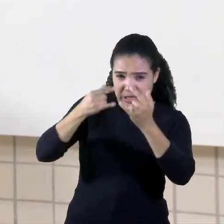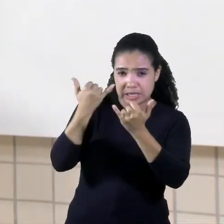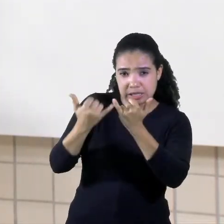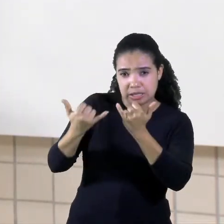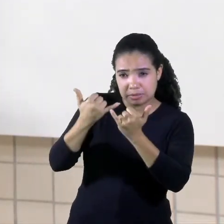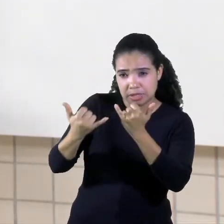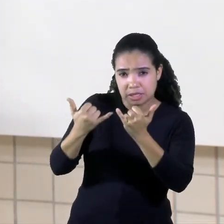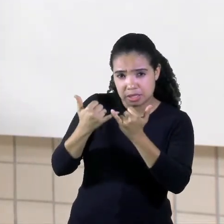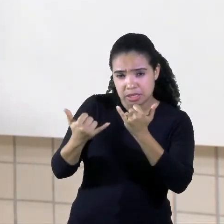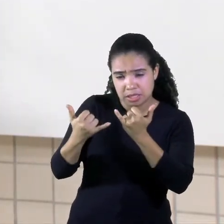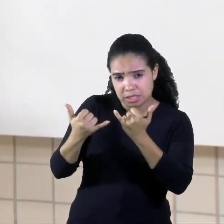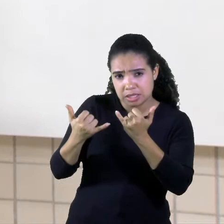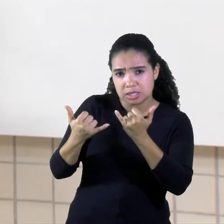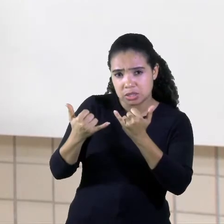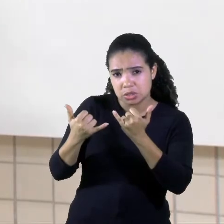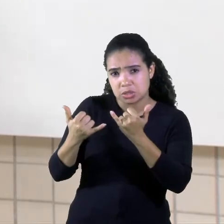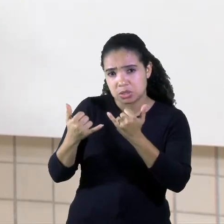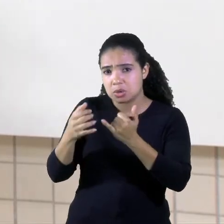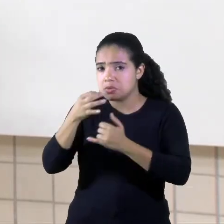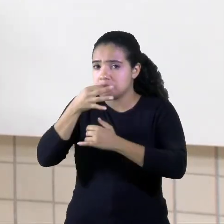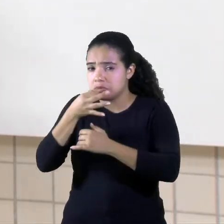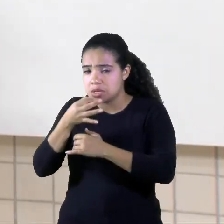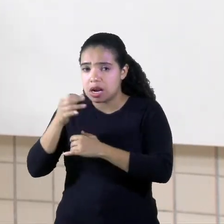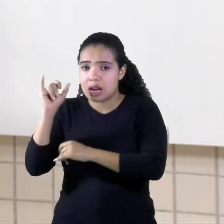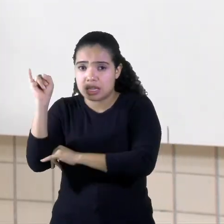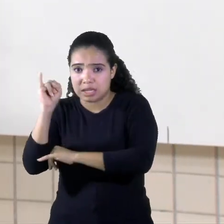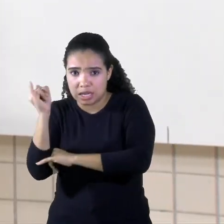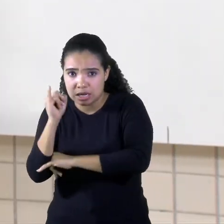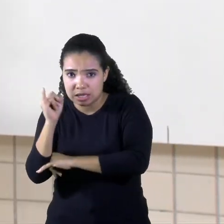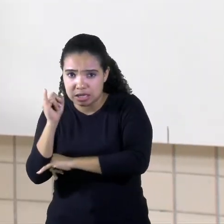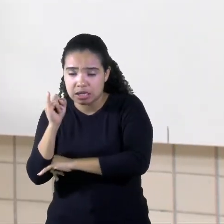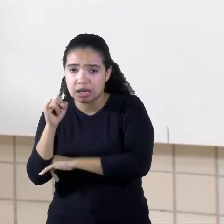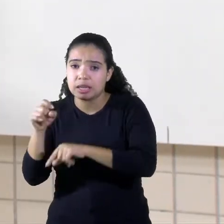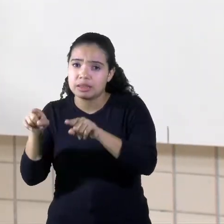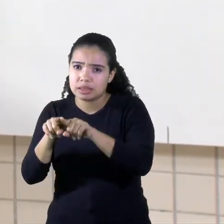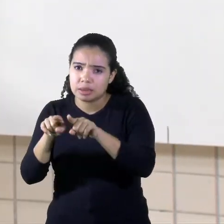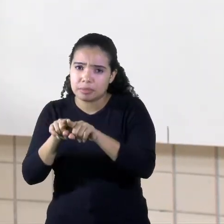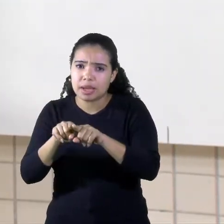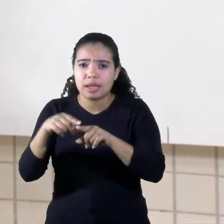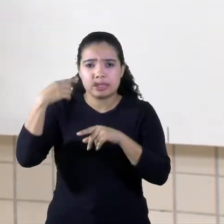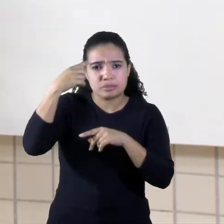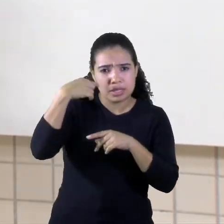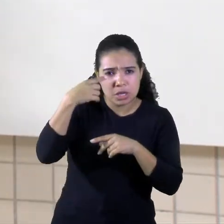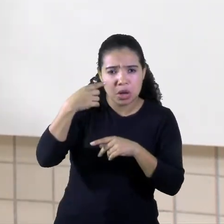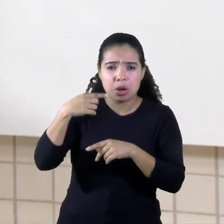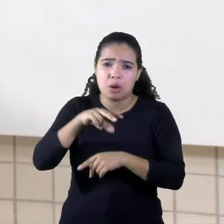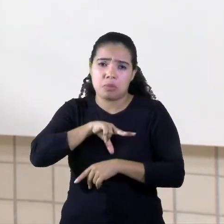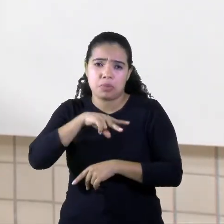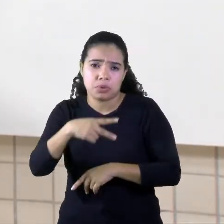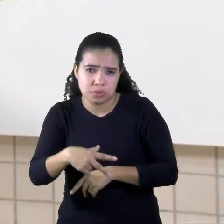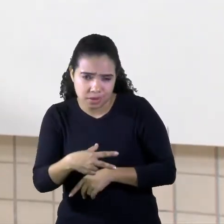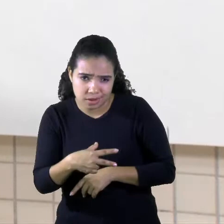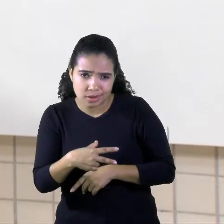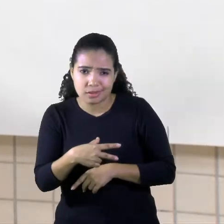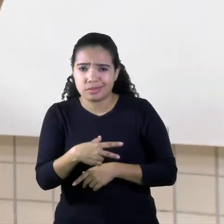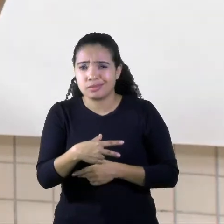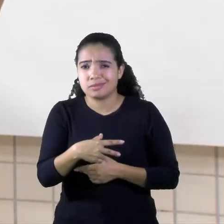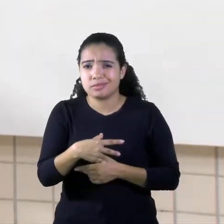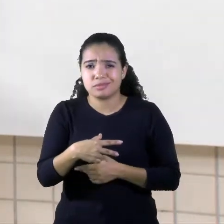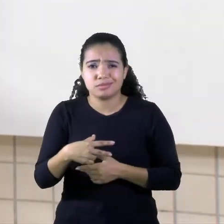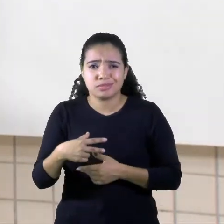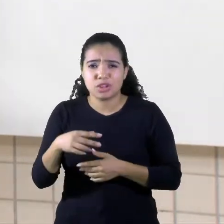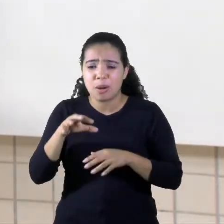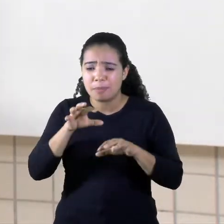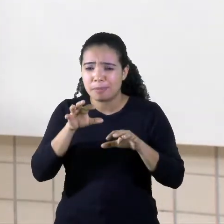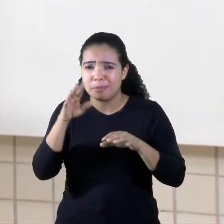semelhante com a ideologia italiana, que também espanhola e também portuguesa e também do outro lado do